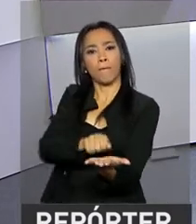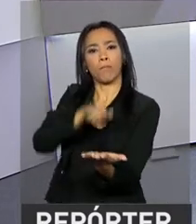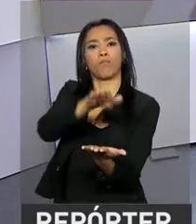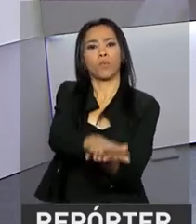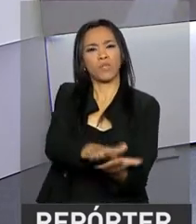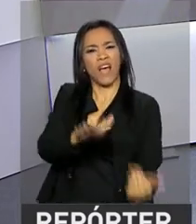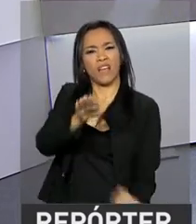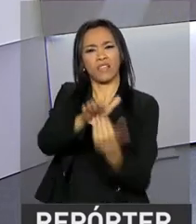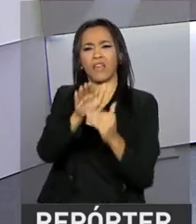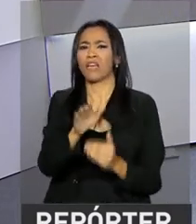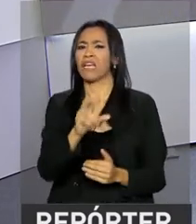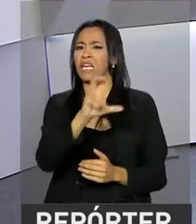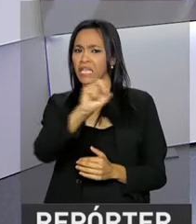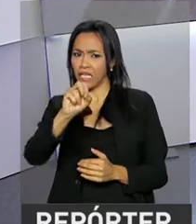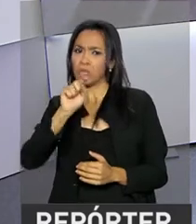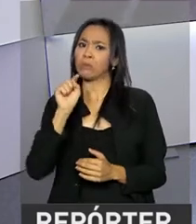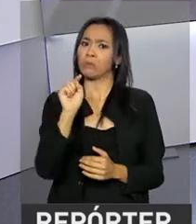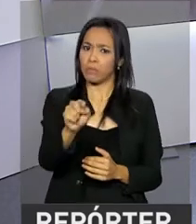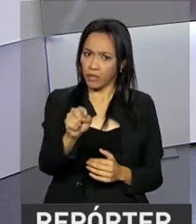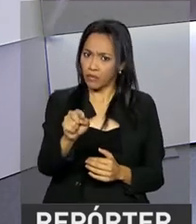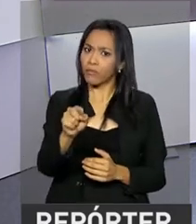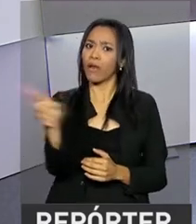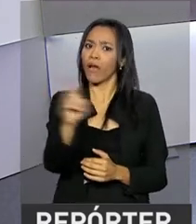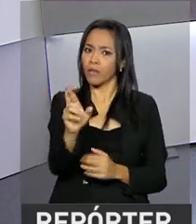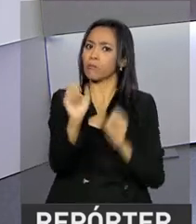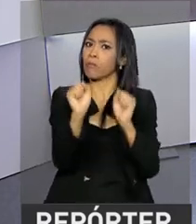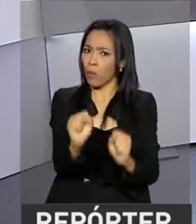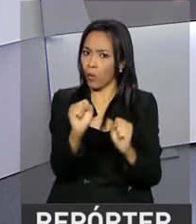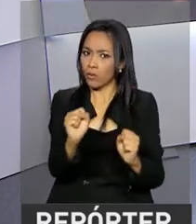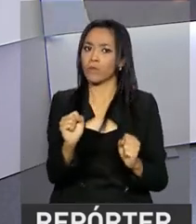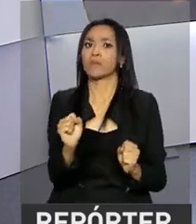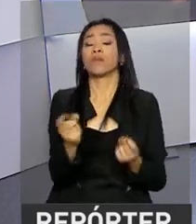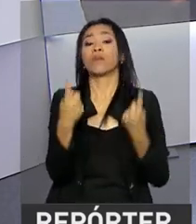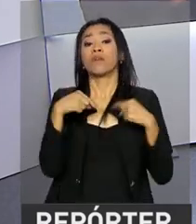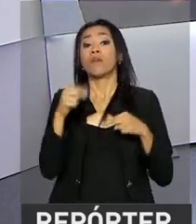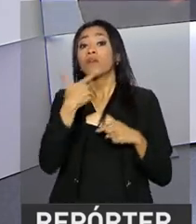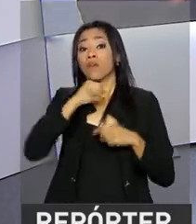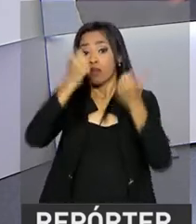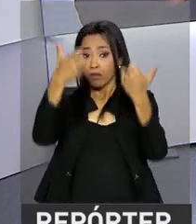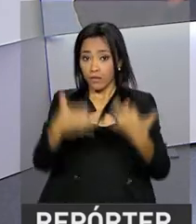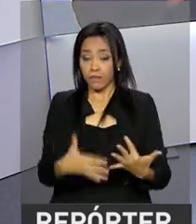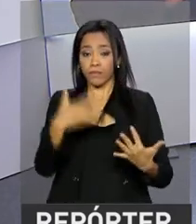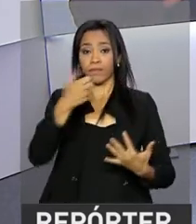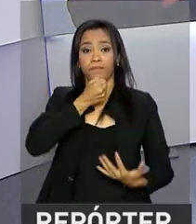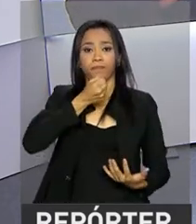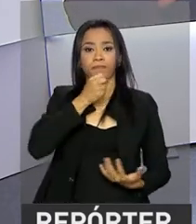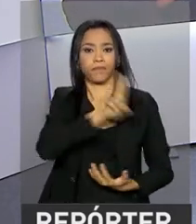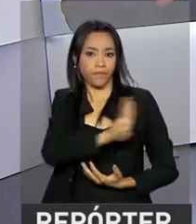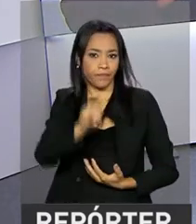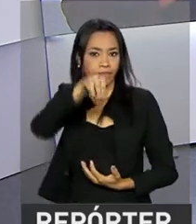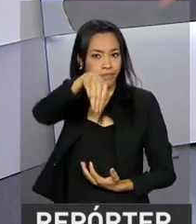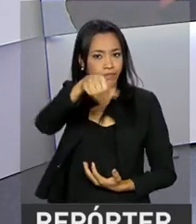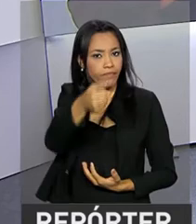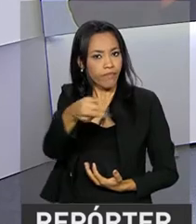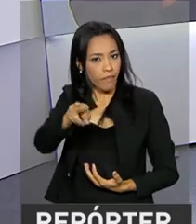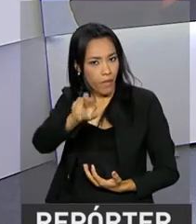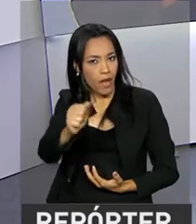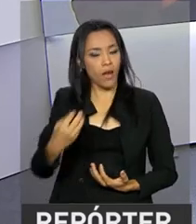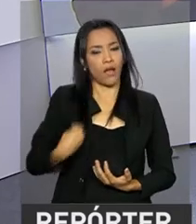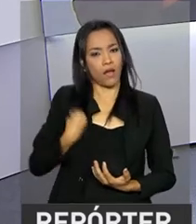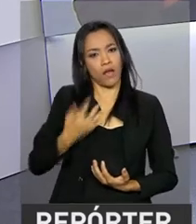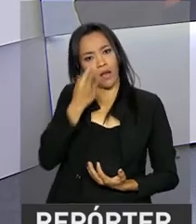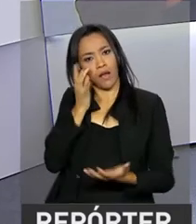500 mil reais que tem as informações a gente repórter mark lupi ao vivo direto do palácio do planalto